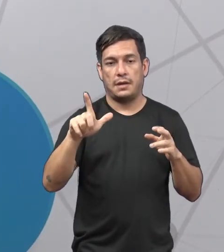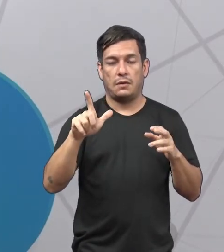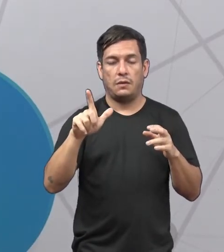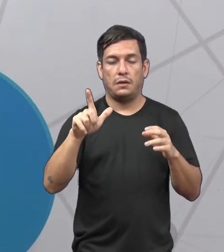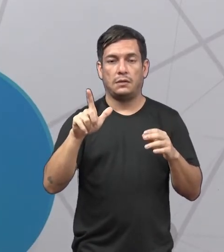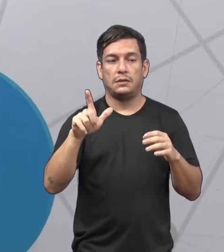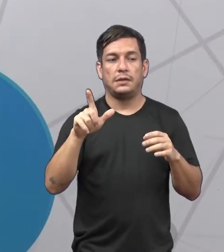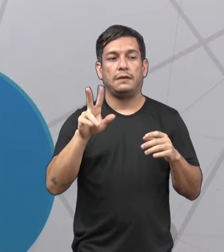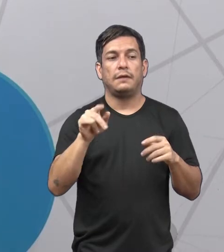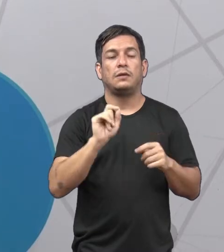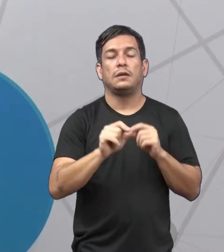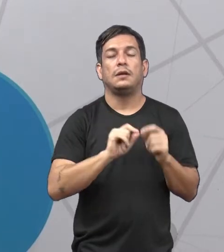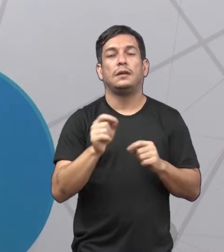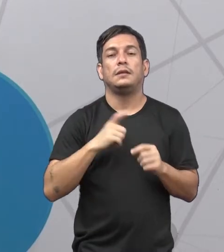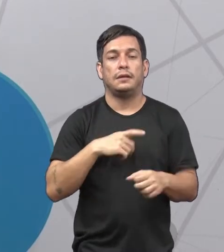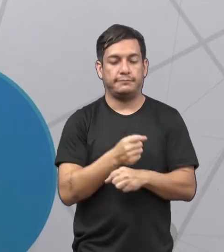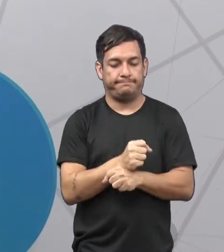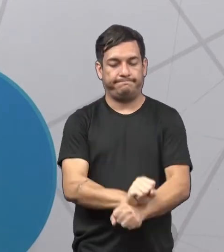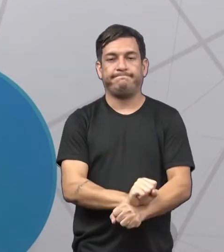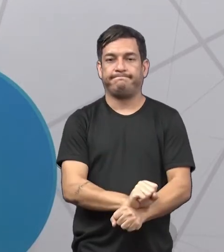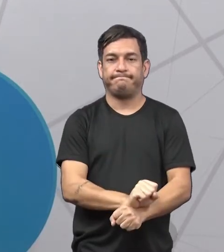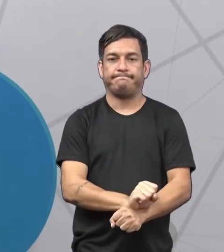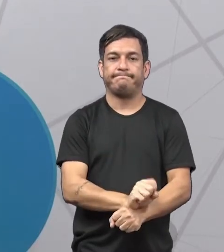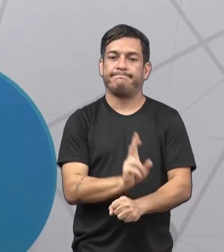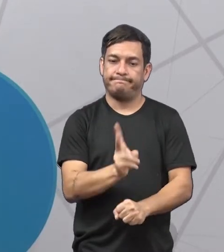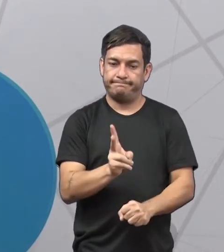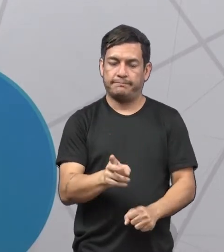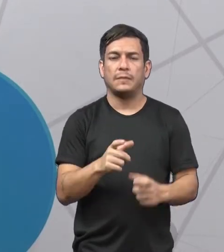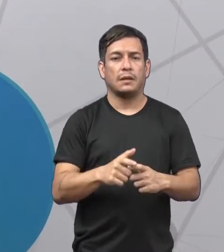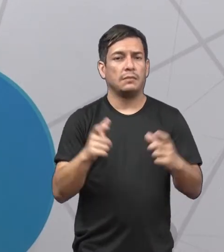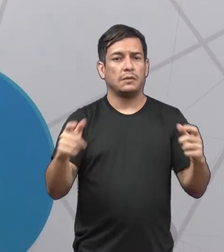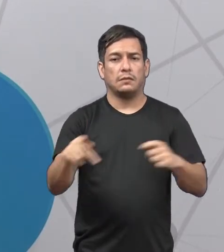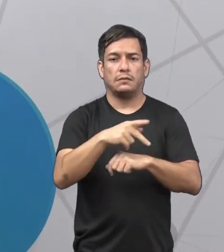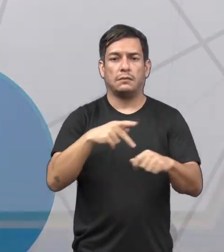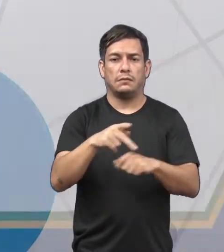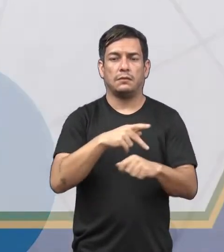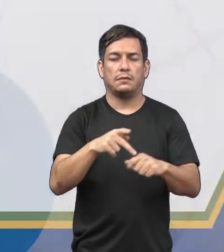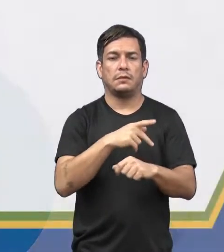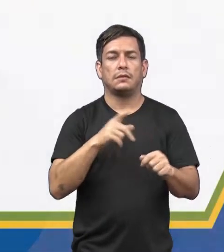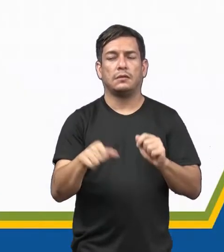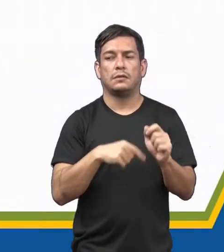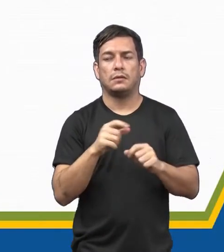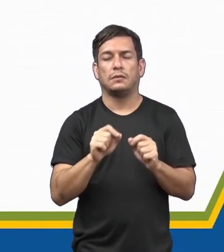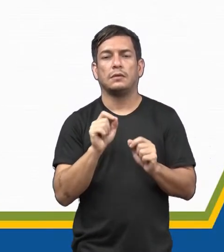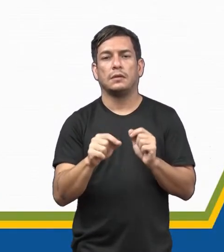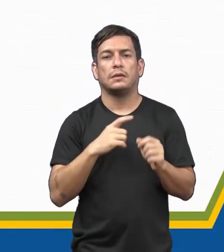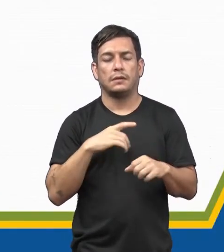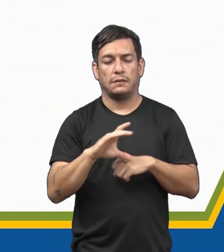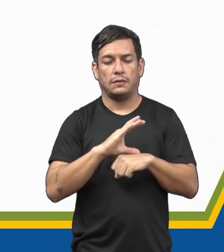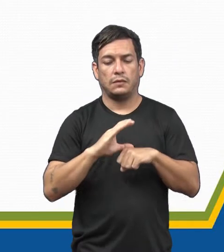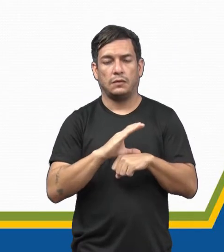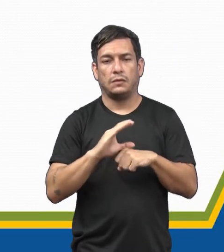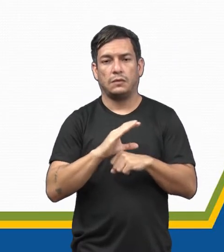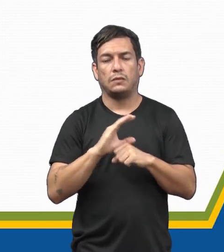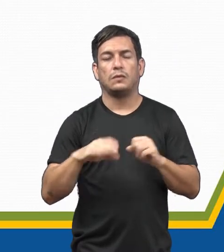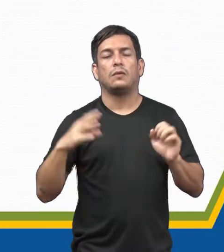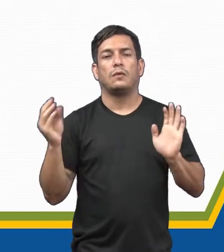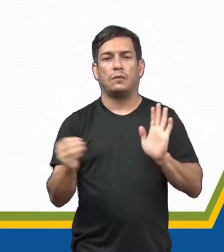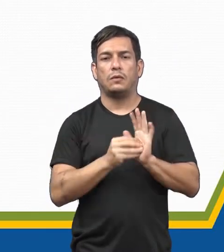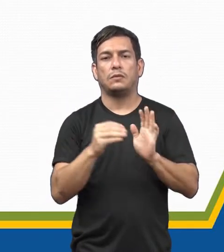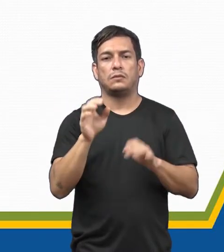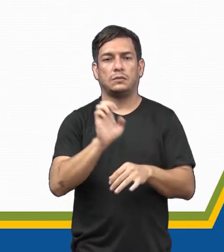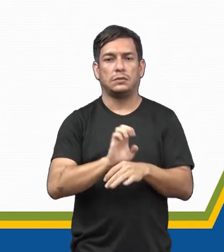entanto, vai se manter a escravidão. Né? A maioria dos países, quando eles adotaram uma Constituição, quando implantaram o